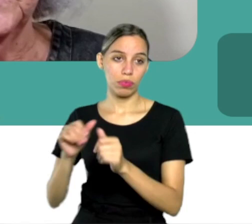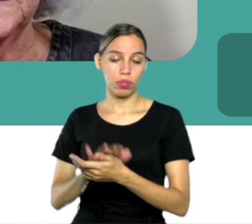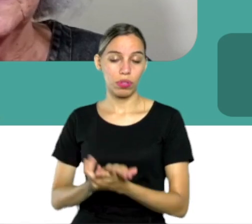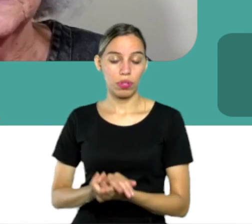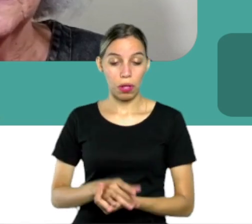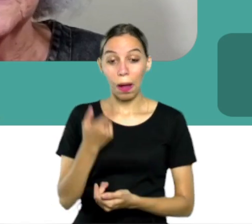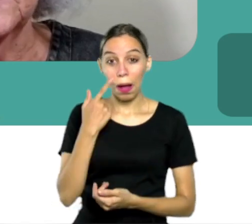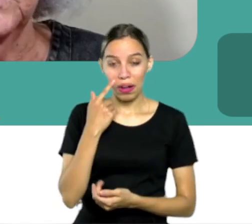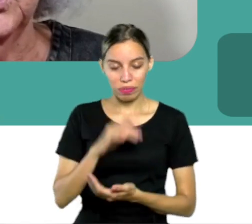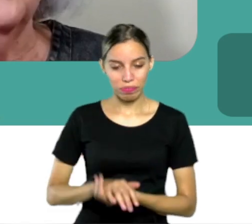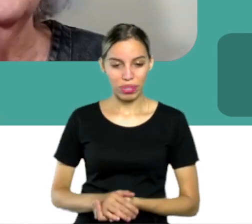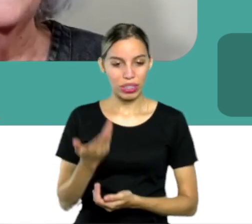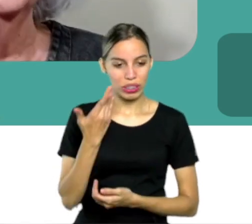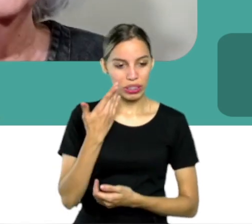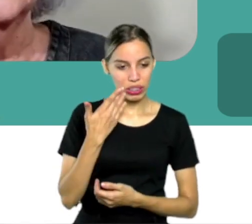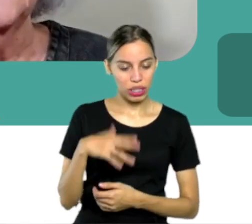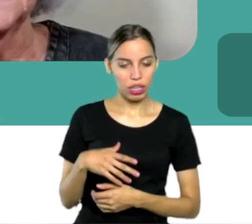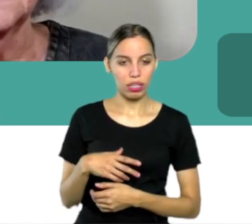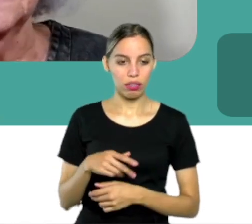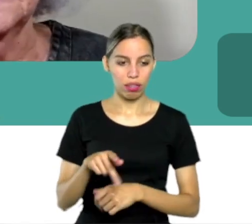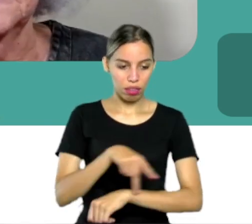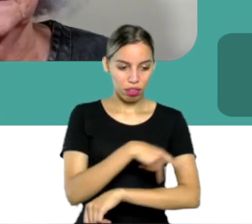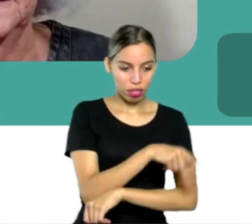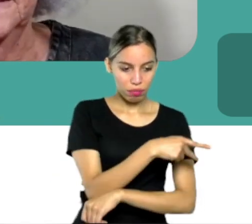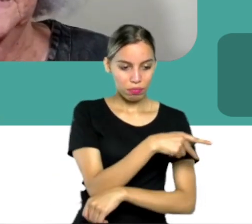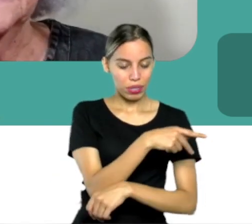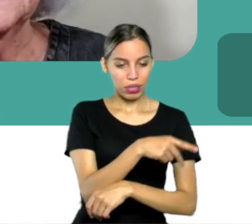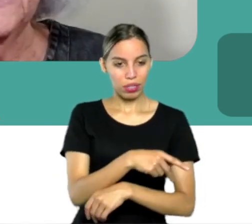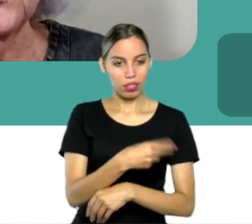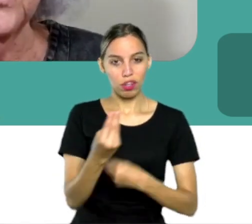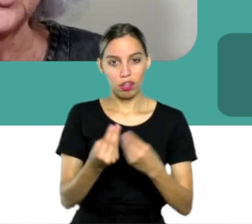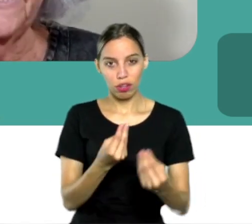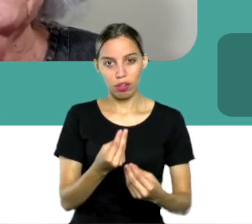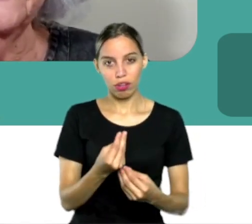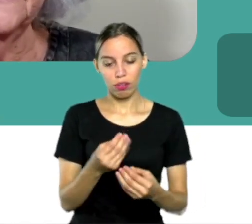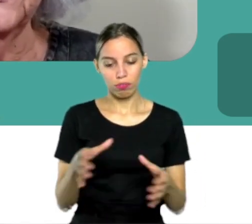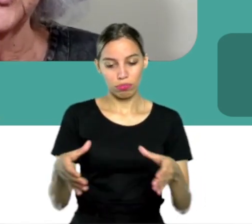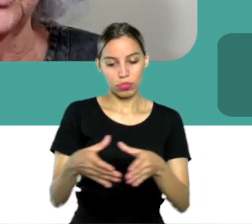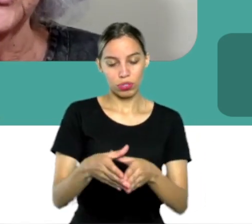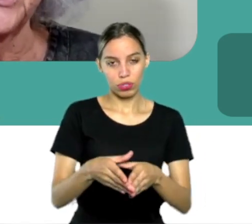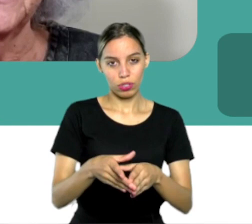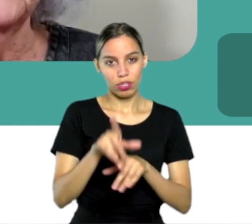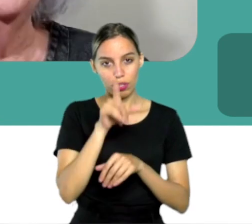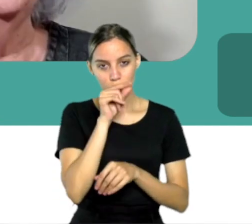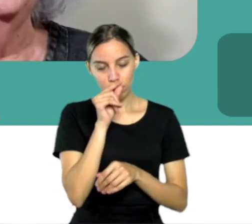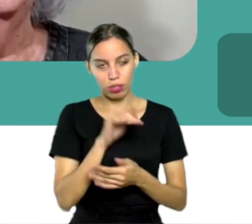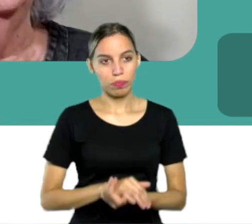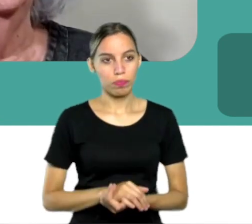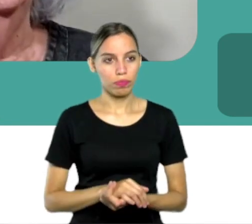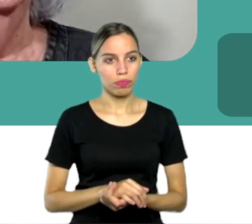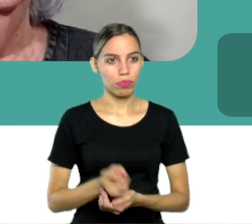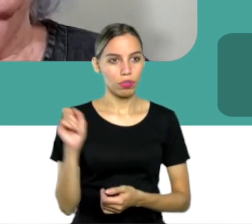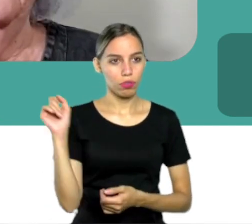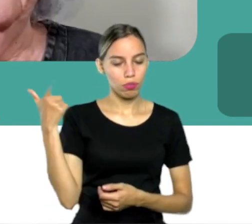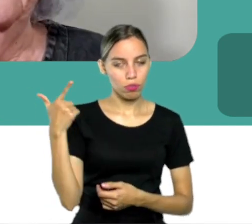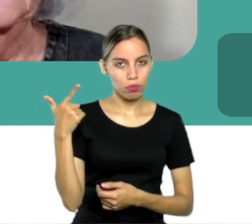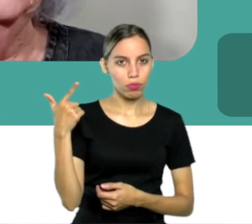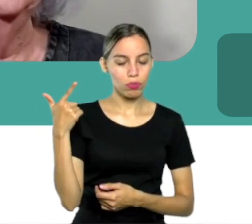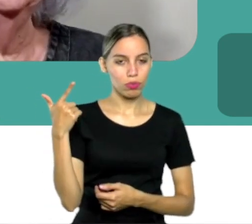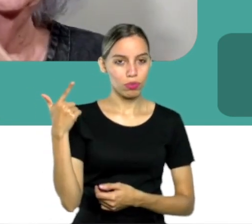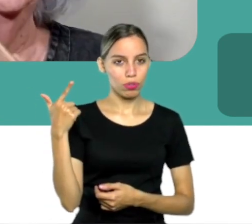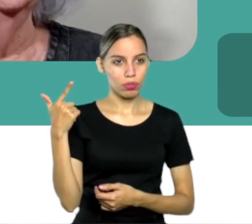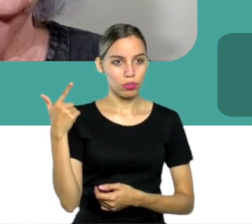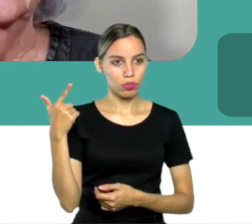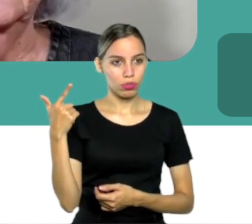de andorinhas, o ruflar das asas. Céu cor de lavanda, o sol chega devagar.